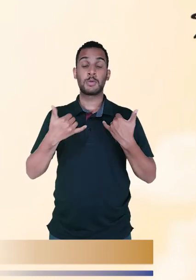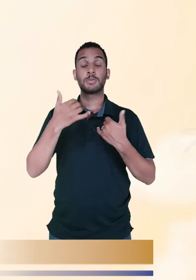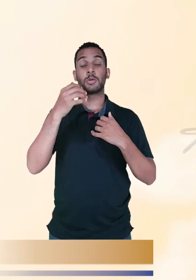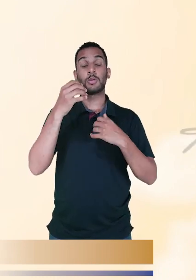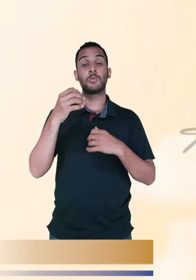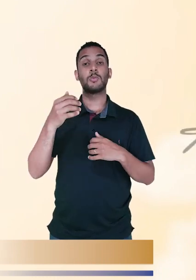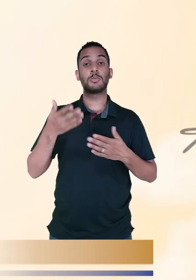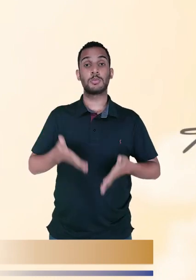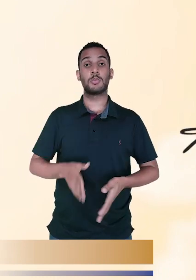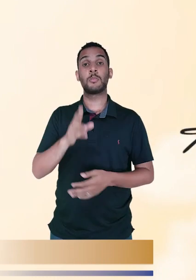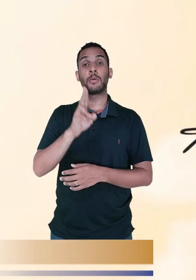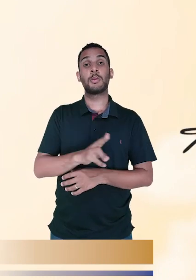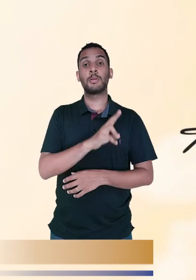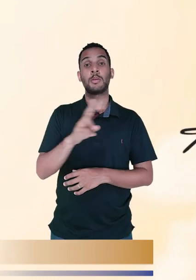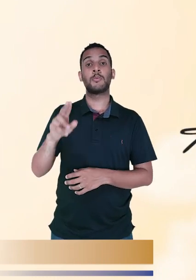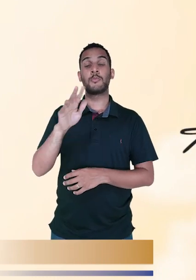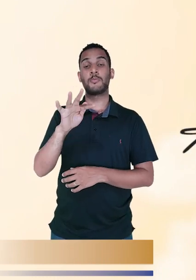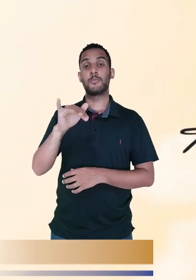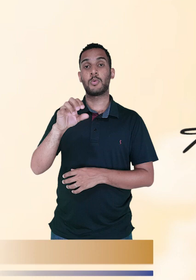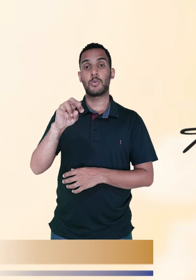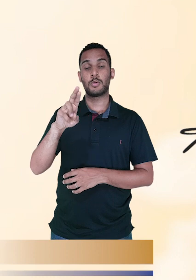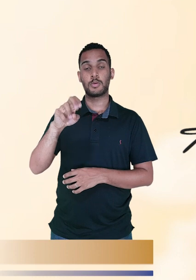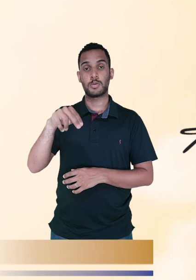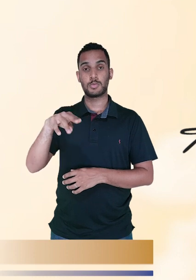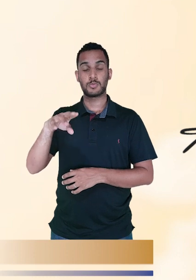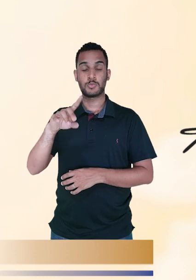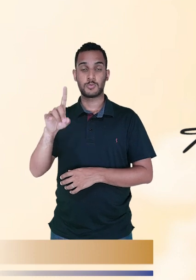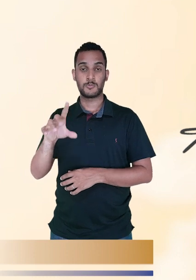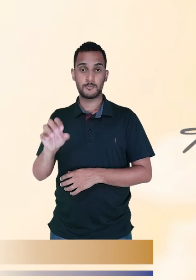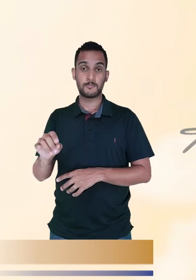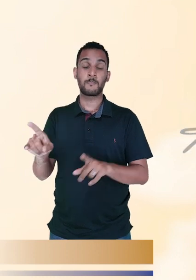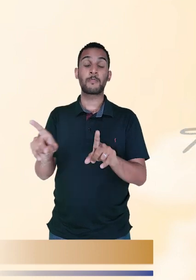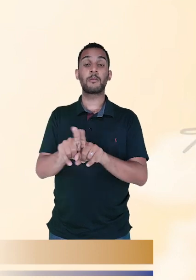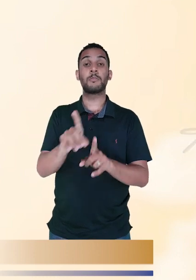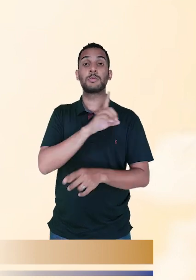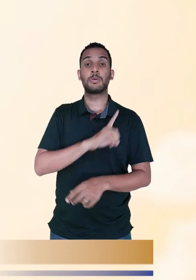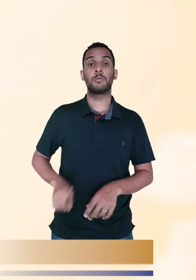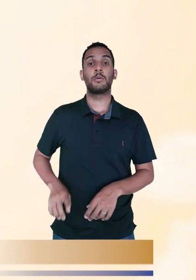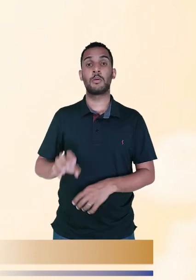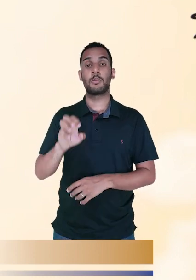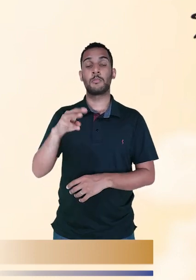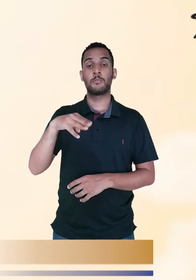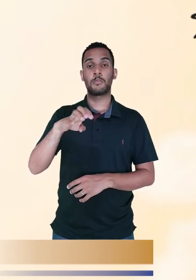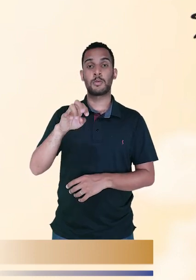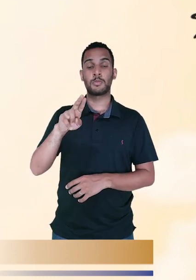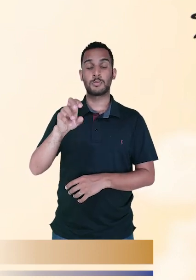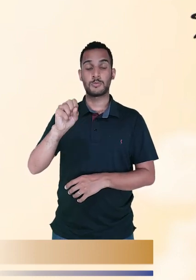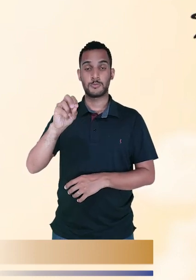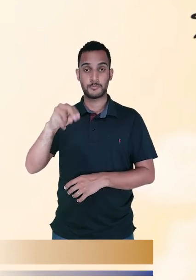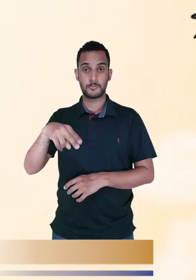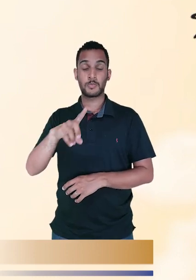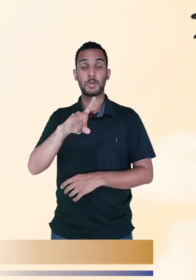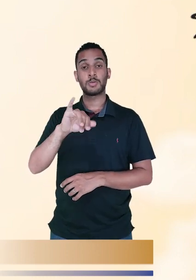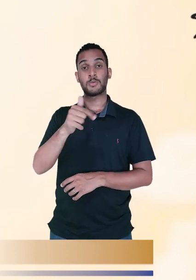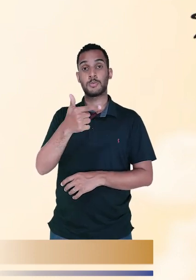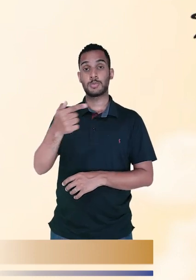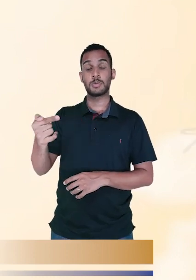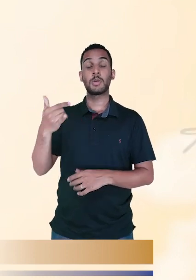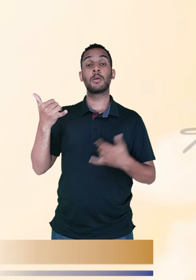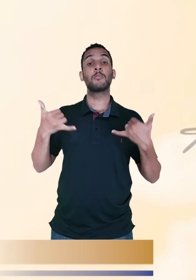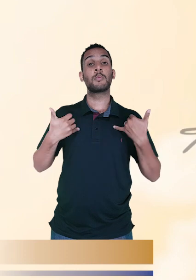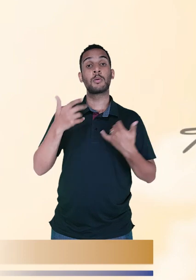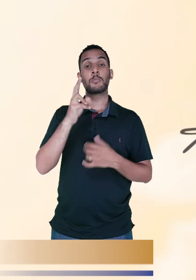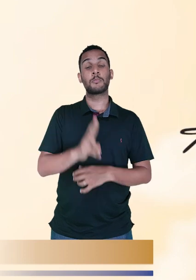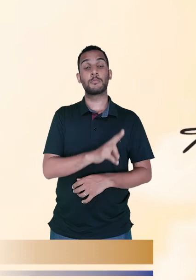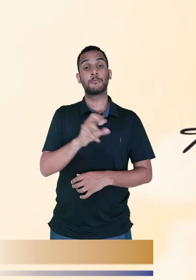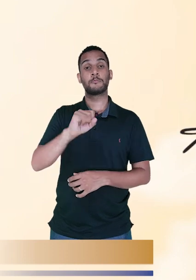natalício do padre Fiorenzo Bertoli e do diácono Hermes Araújo Dantas. E no dia 27, aniversário de nascimento do